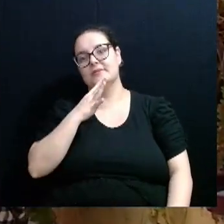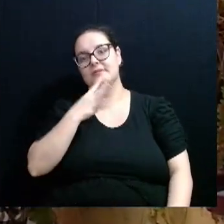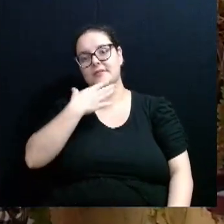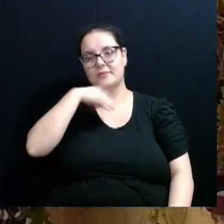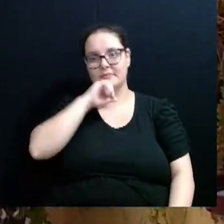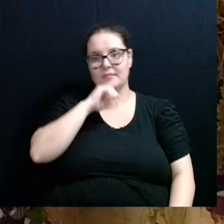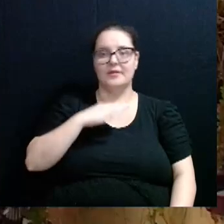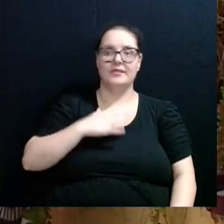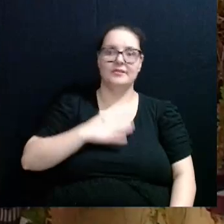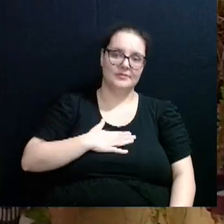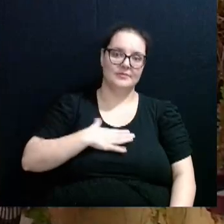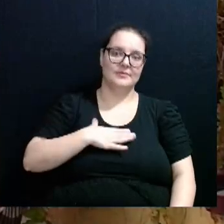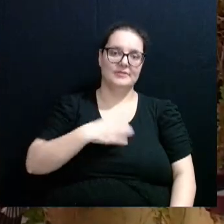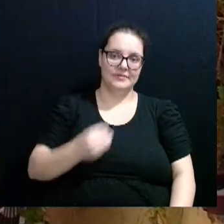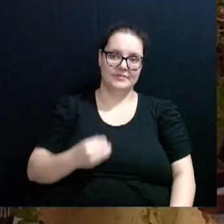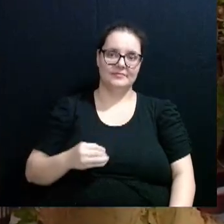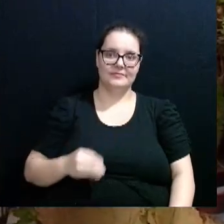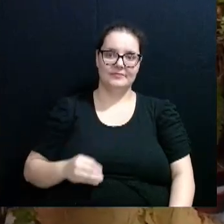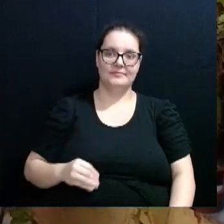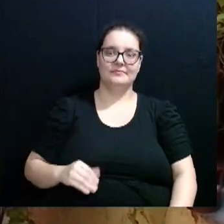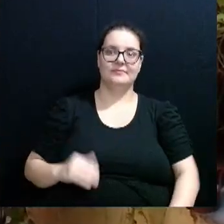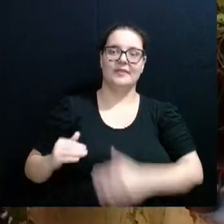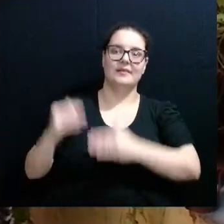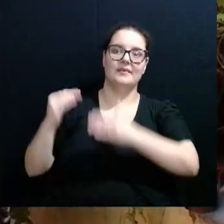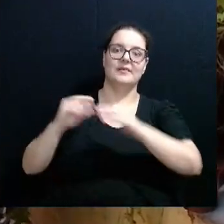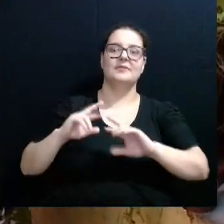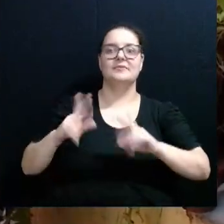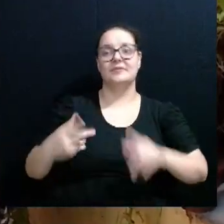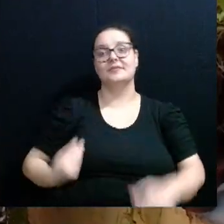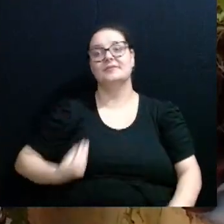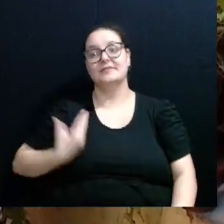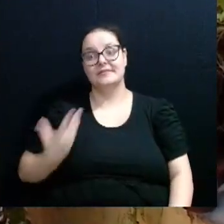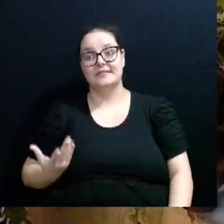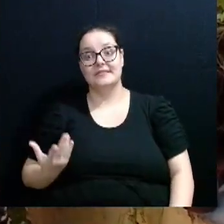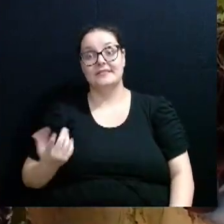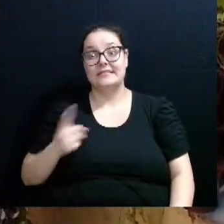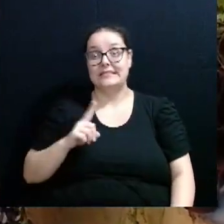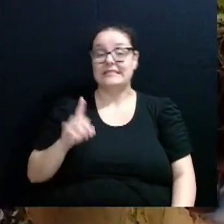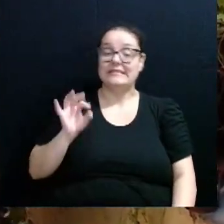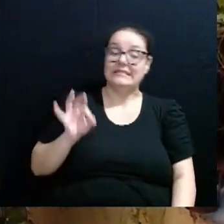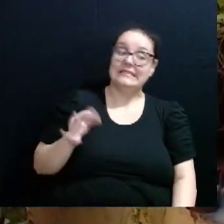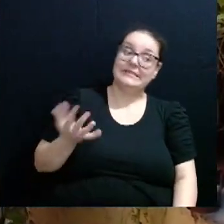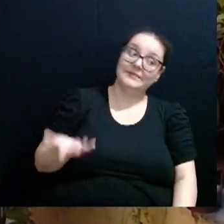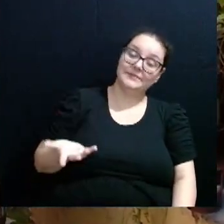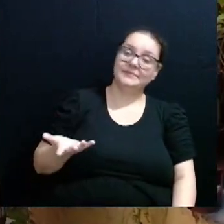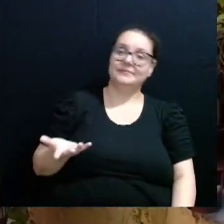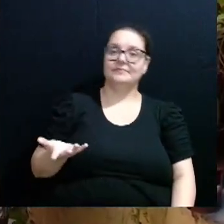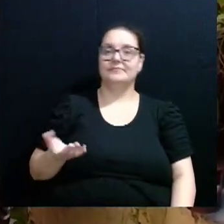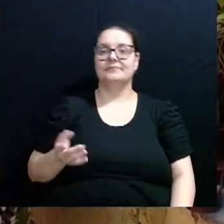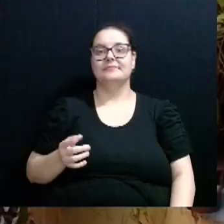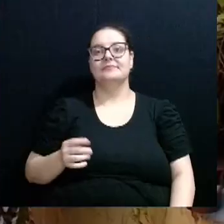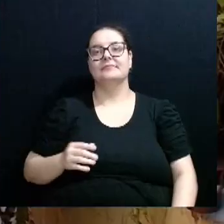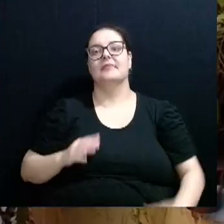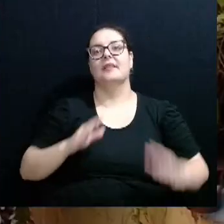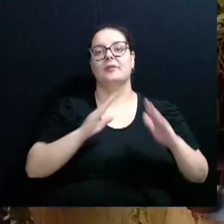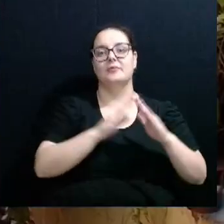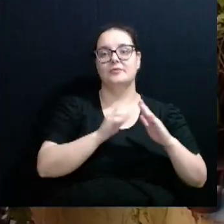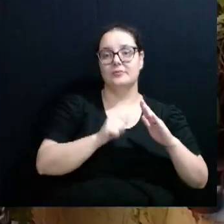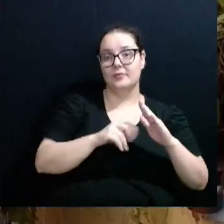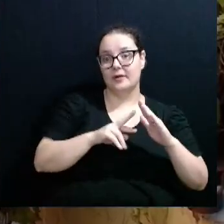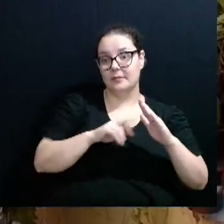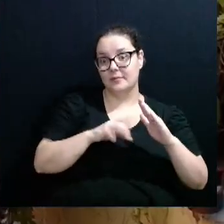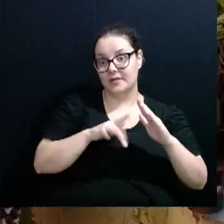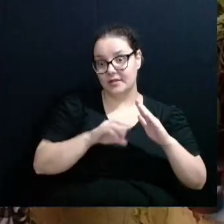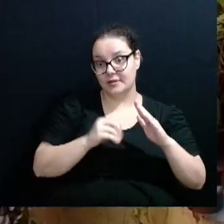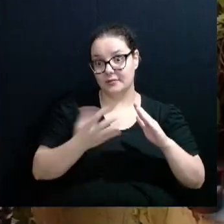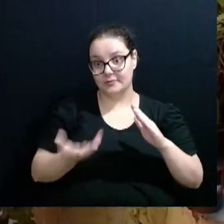algum lugar diferente da minha vida. E acabou não dando tanto certo, eu acabei indo morar em algum abrigo. Um abrigo para